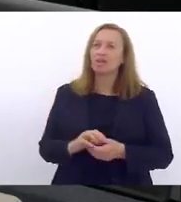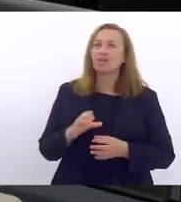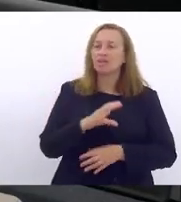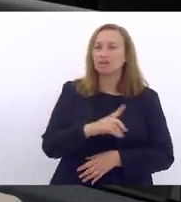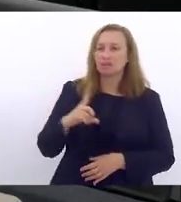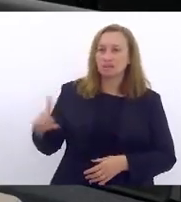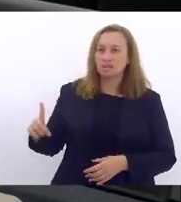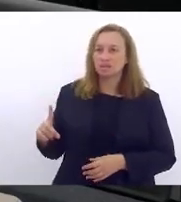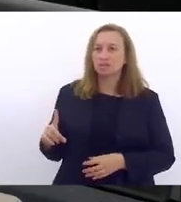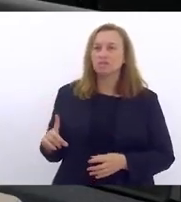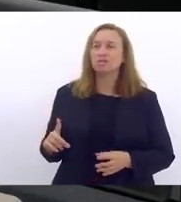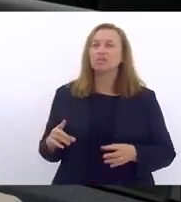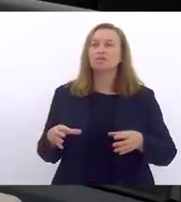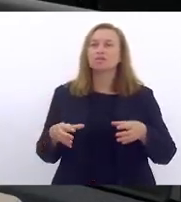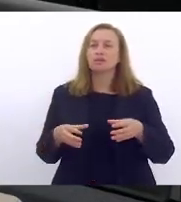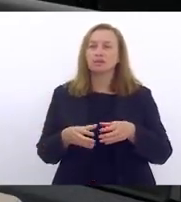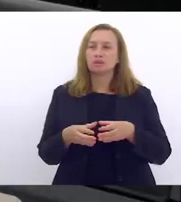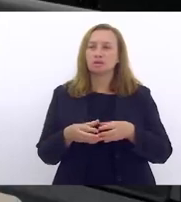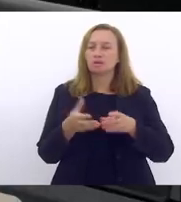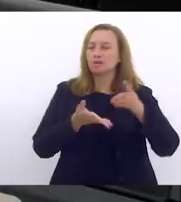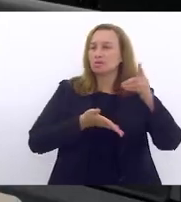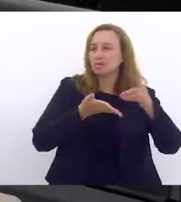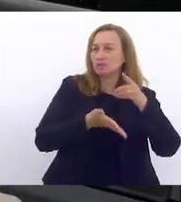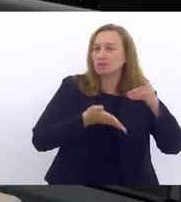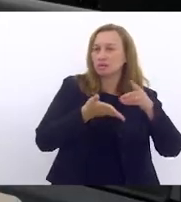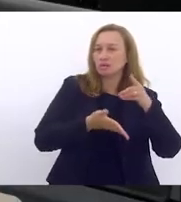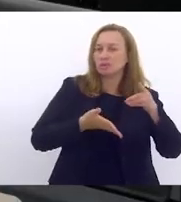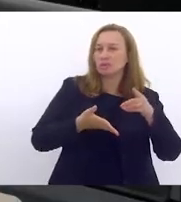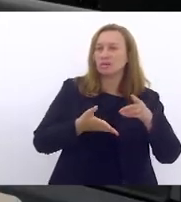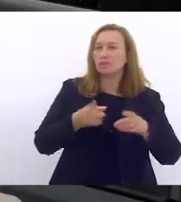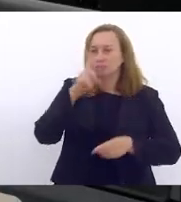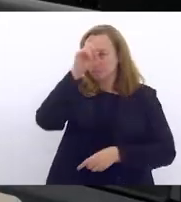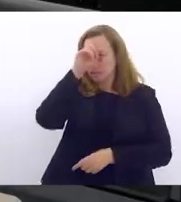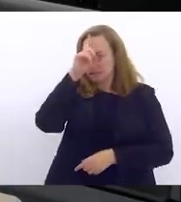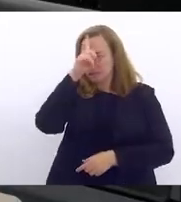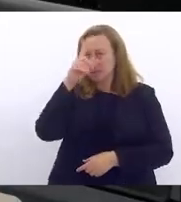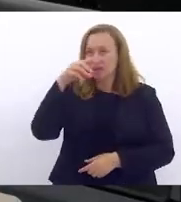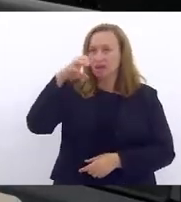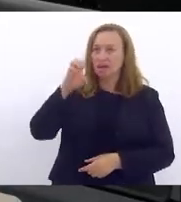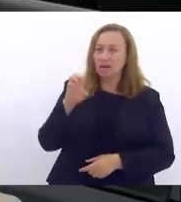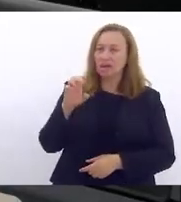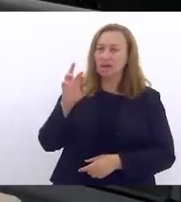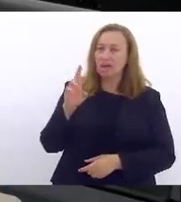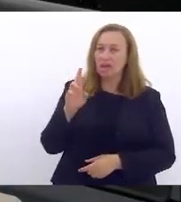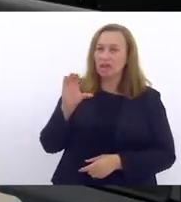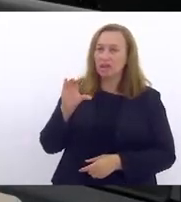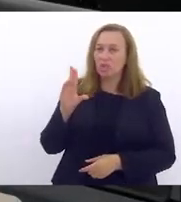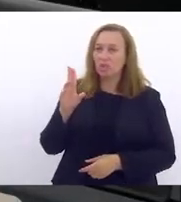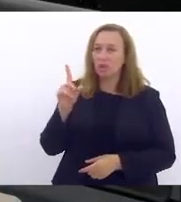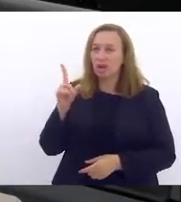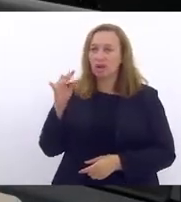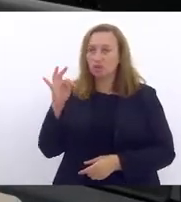projeto coletivo de doulas da maternidade Herculano Pinheiro.